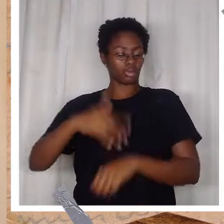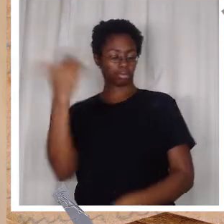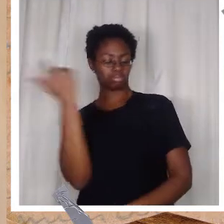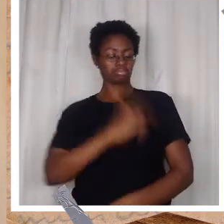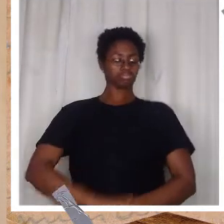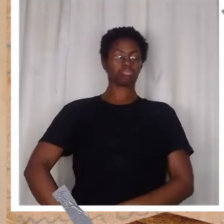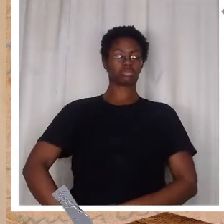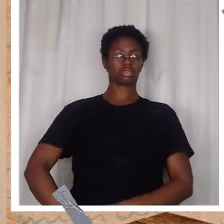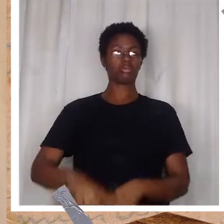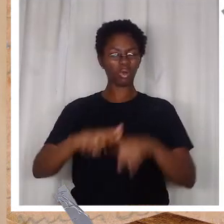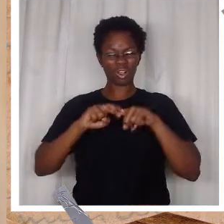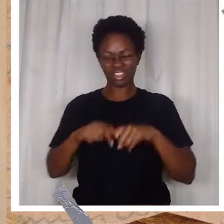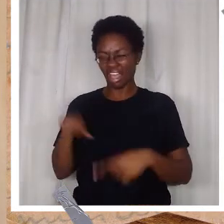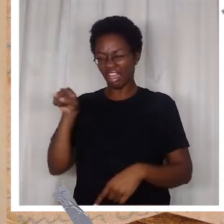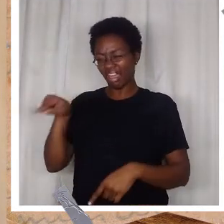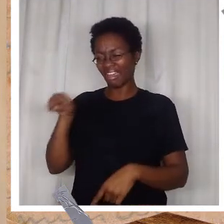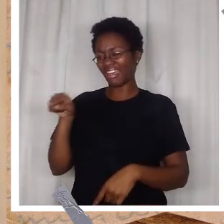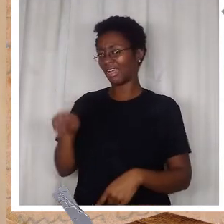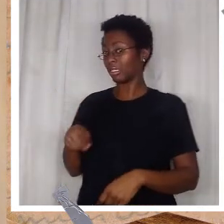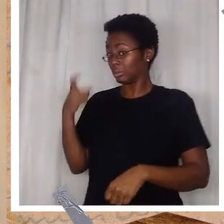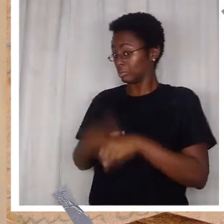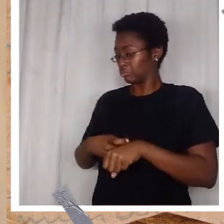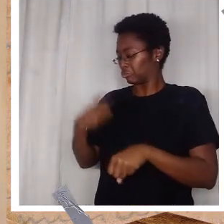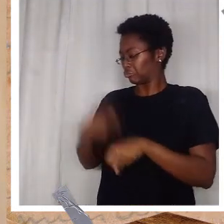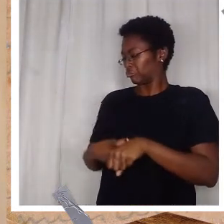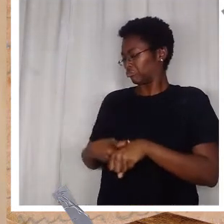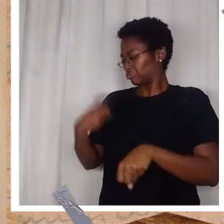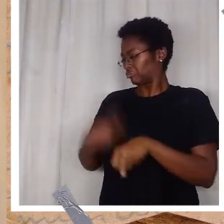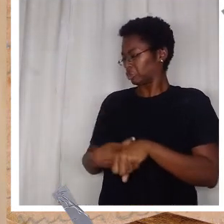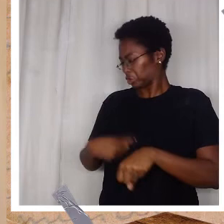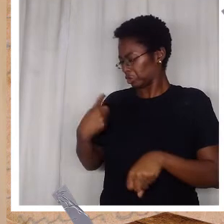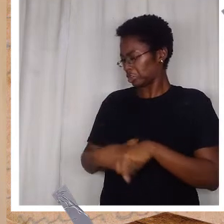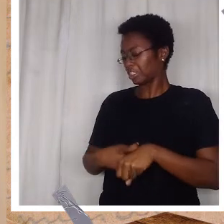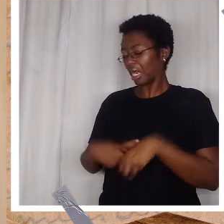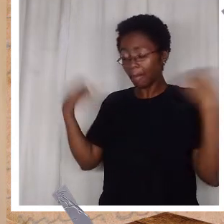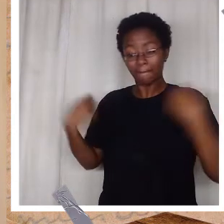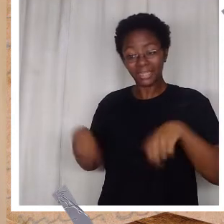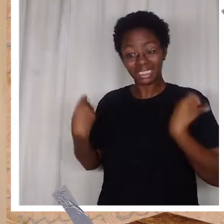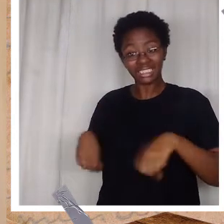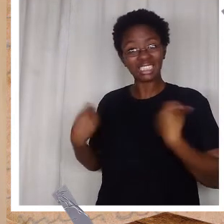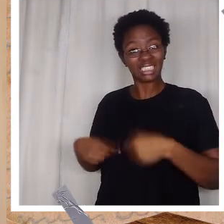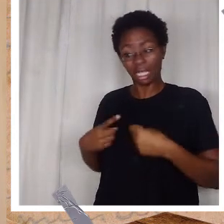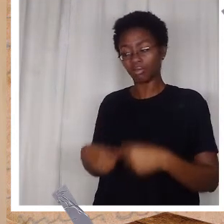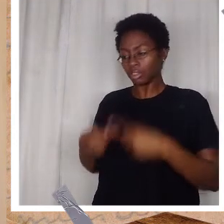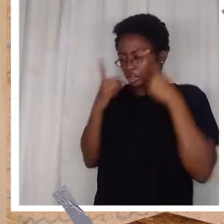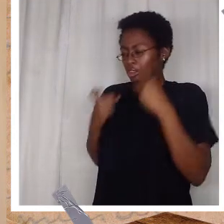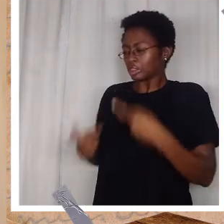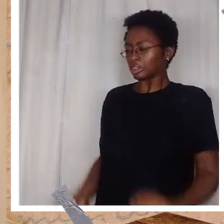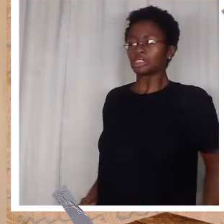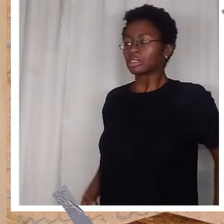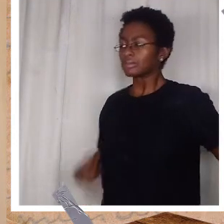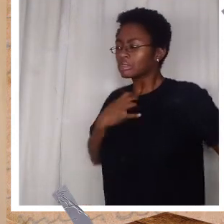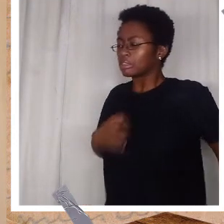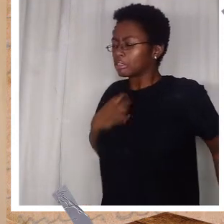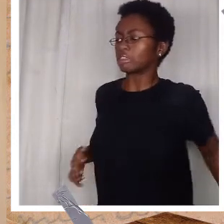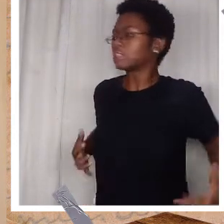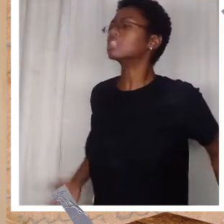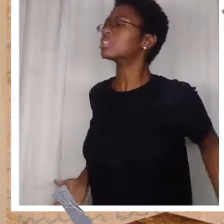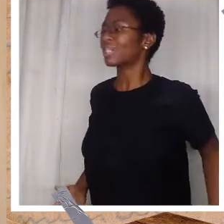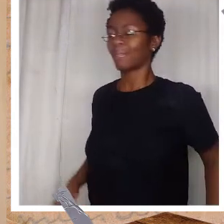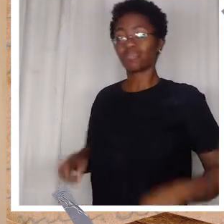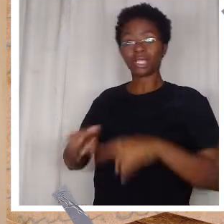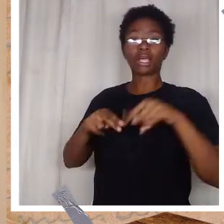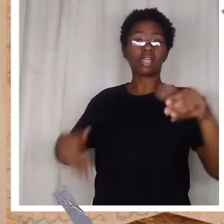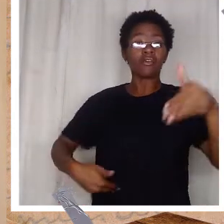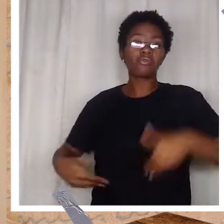era uma pessoa agressiva, porque ela tinha que estar agressiva, ela tinha que estar enfrentando todos os dias